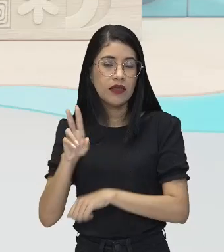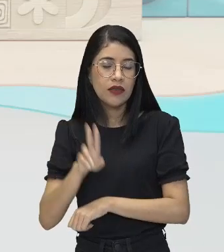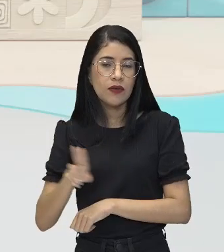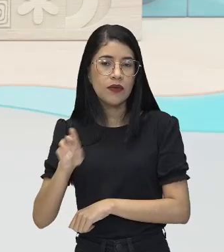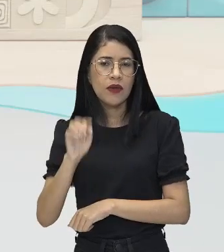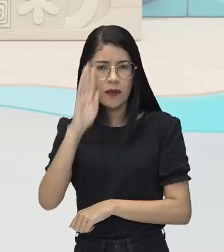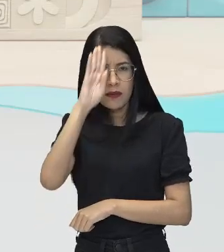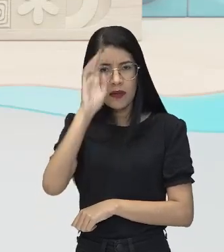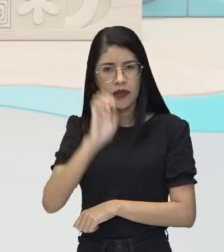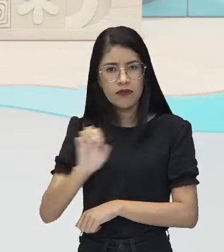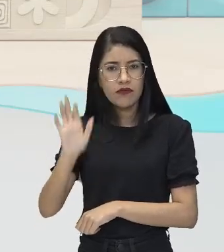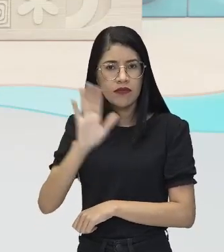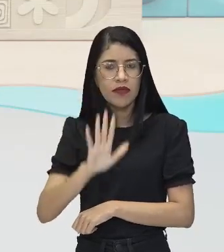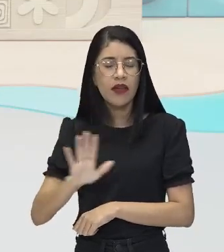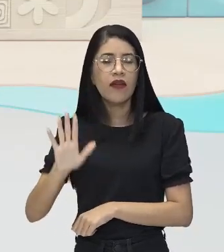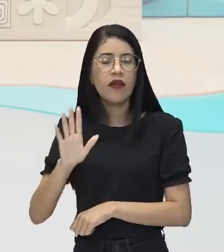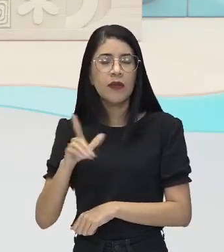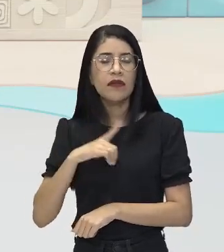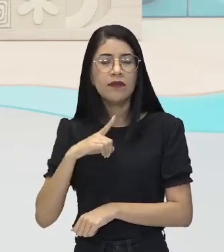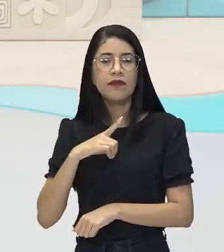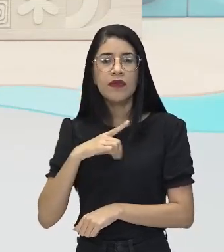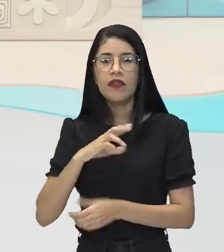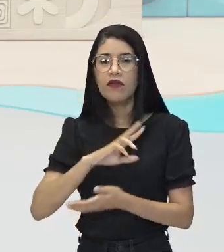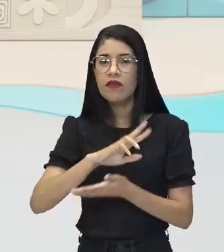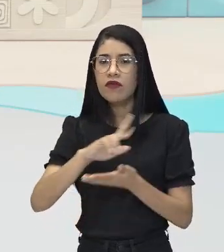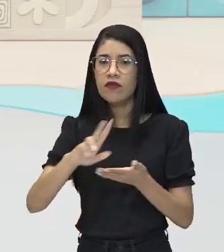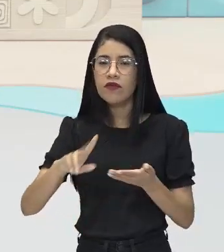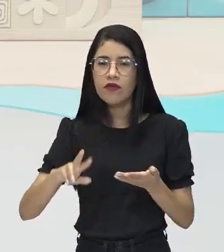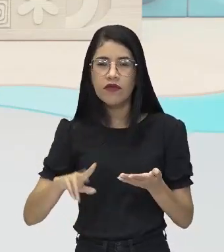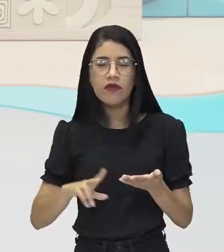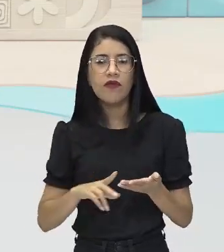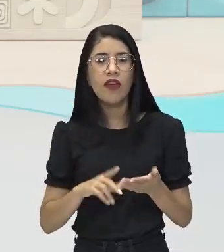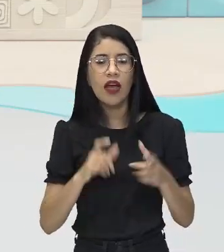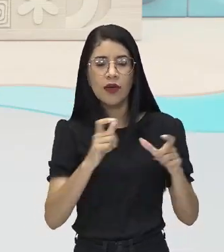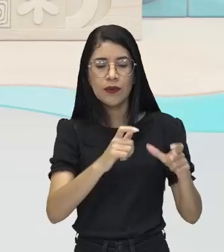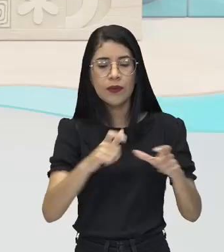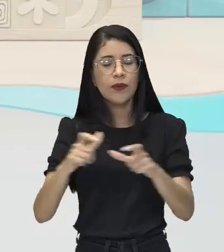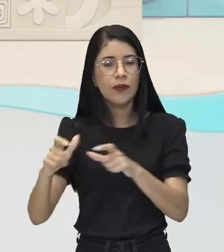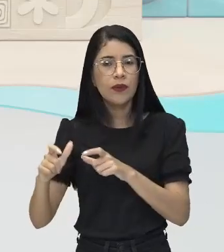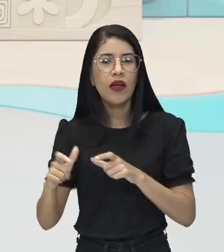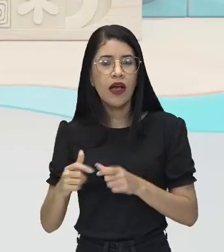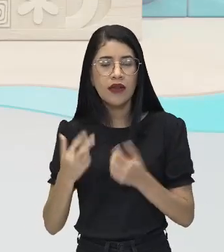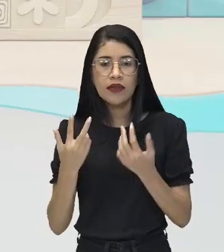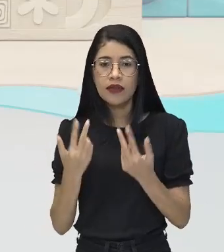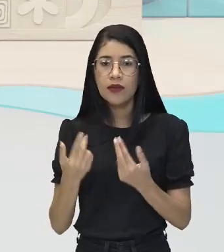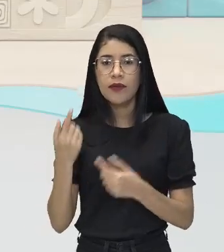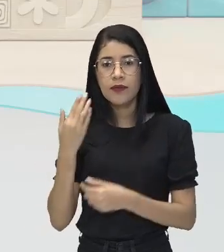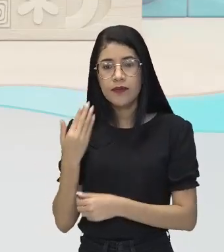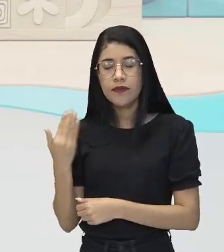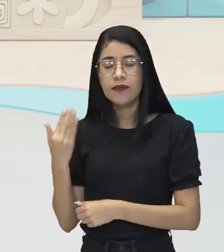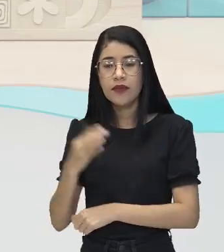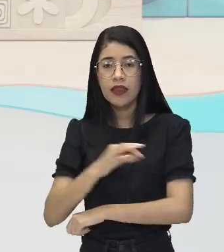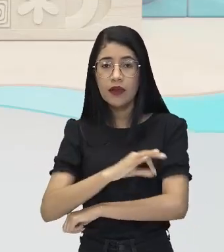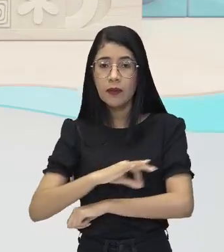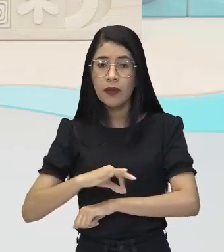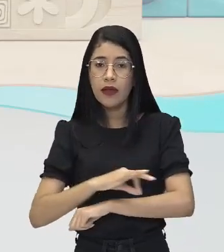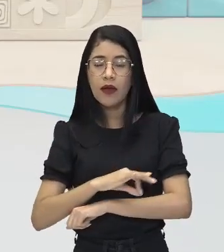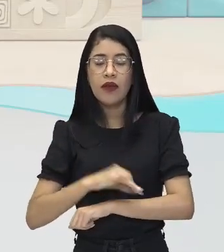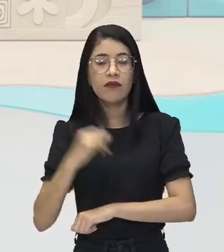Europa principalmente, que têm exemplares ainda desses aquedutos. Então, essa arquitetura foi